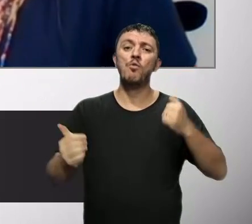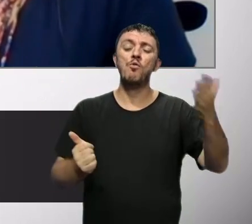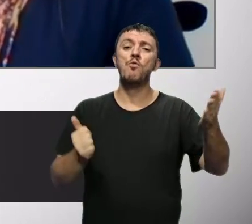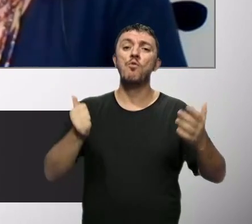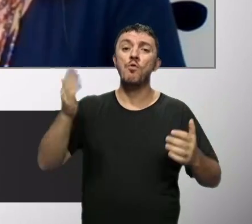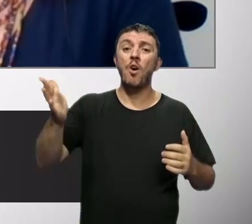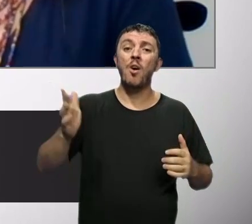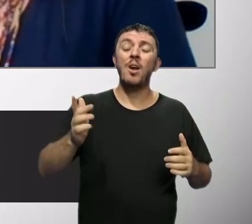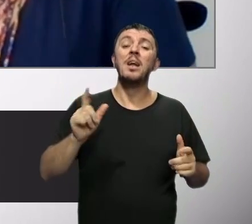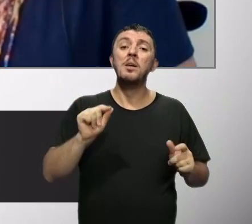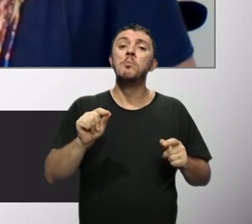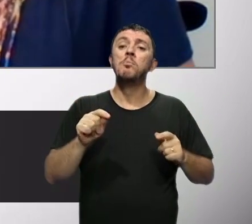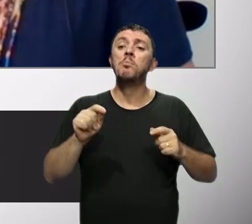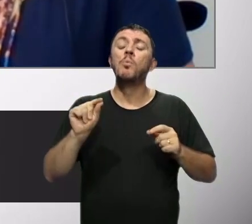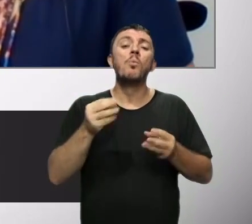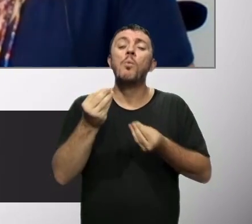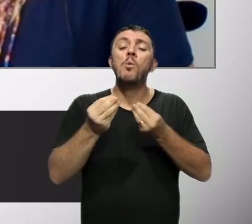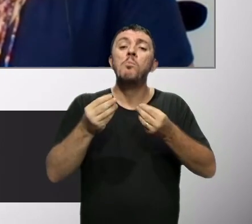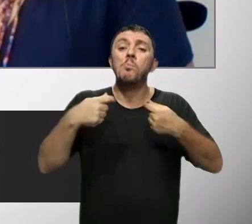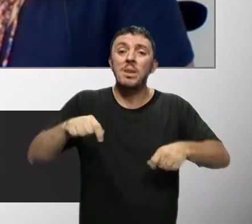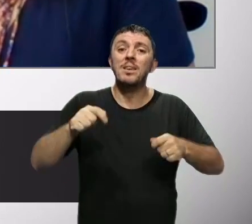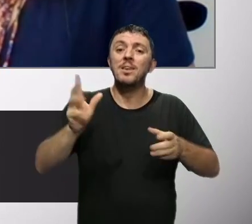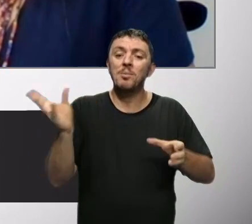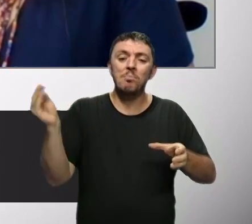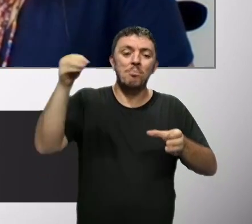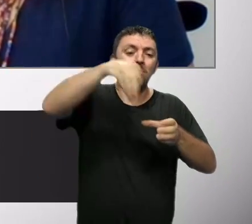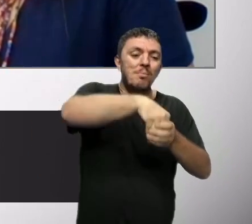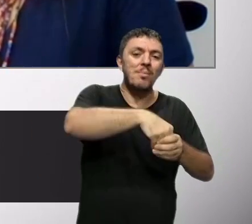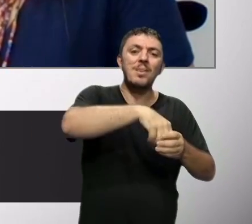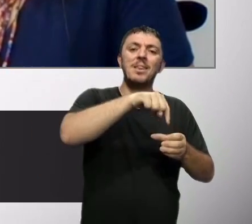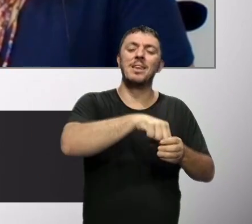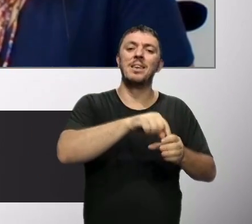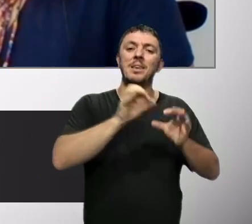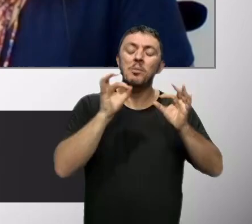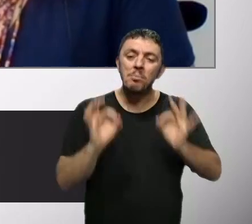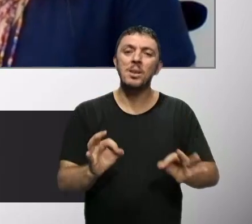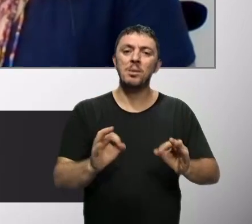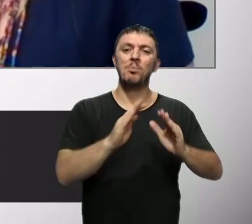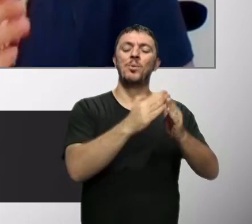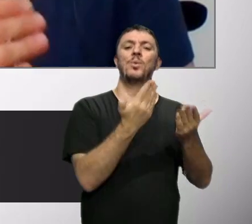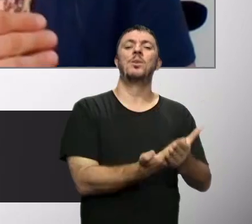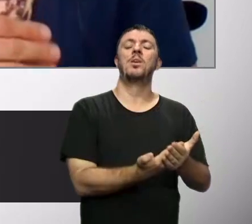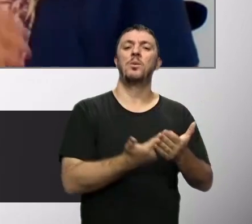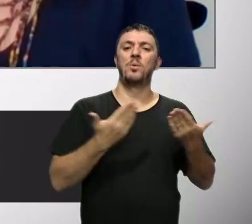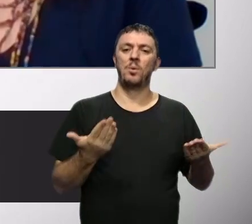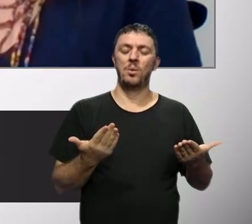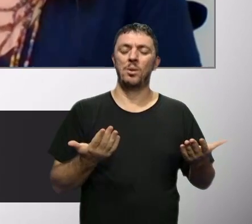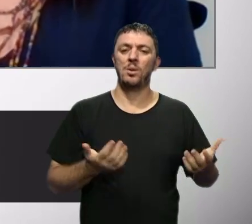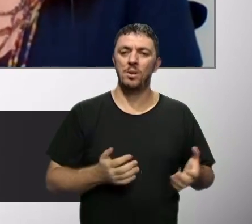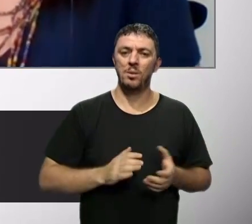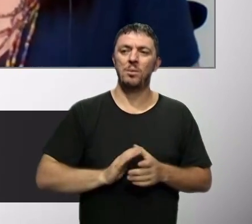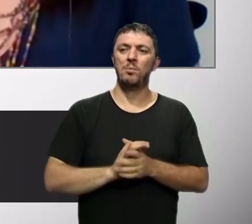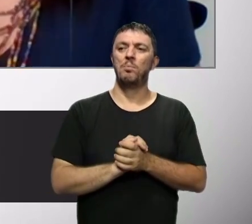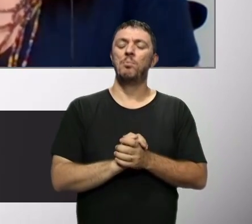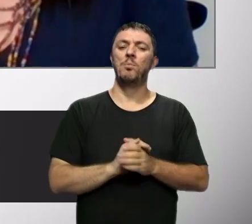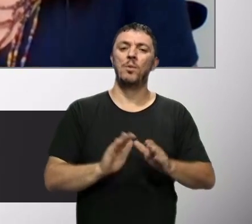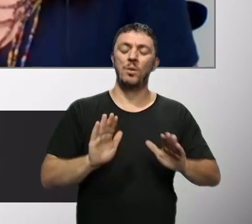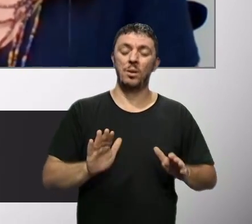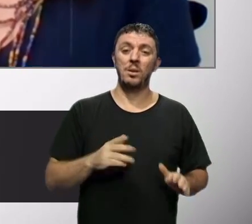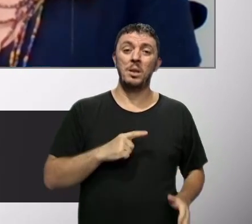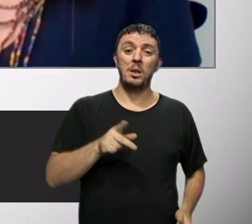nas escolas? Eu acho que o fato da gente, primeiro, professora,